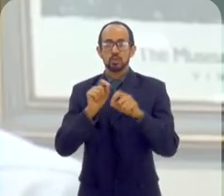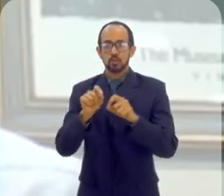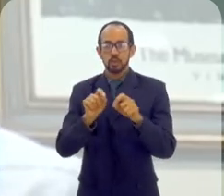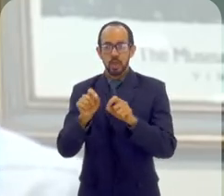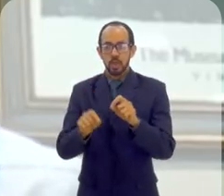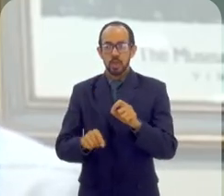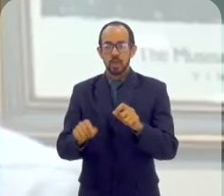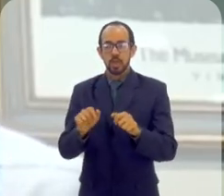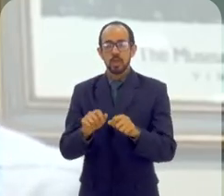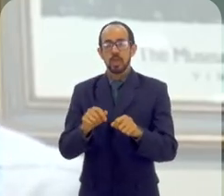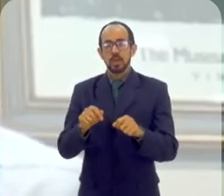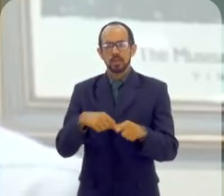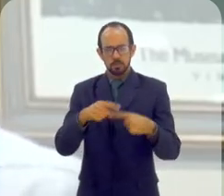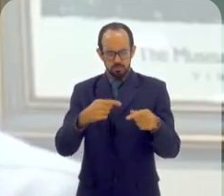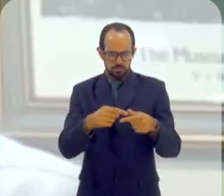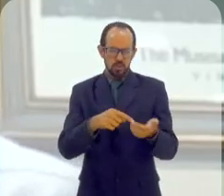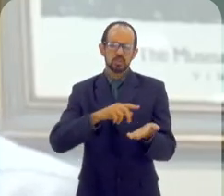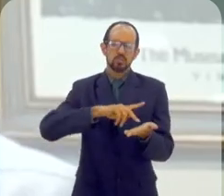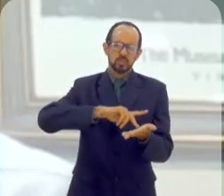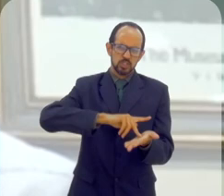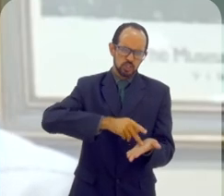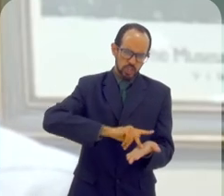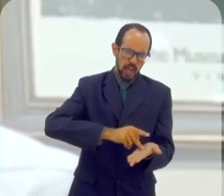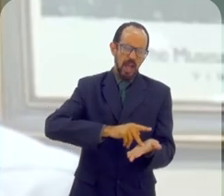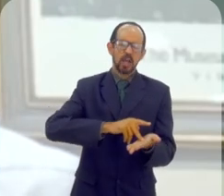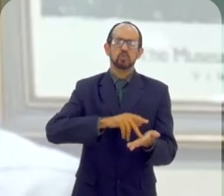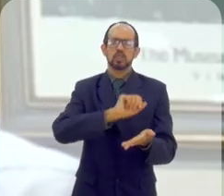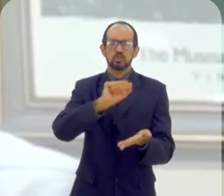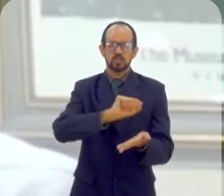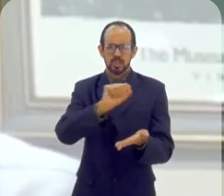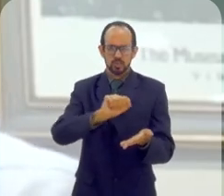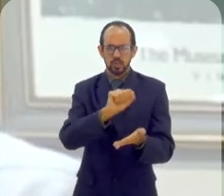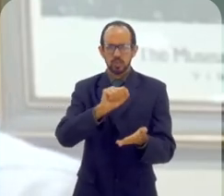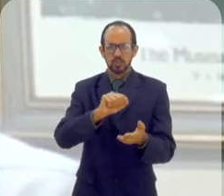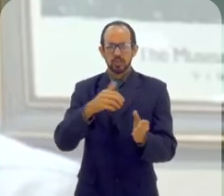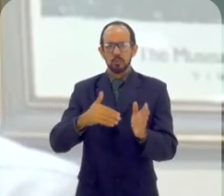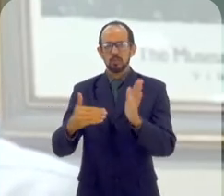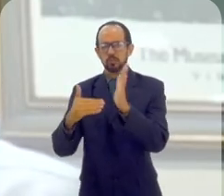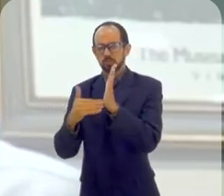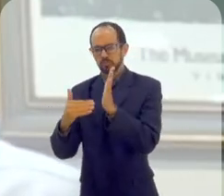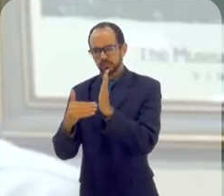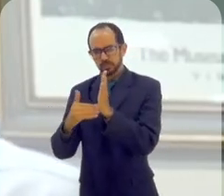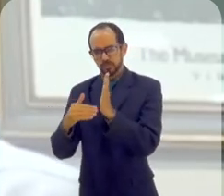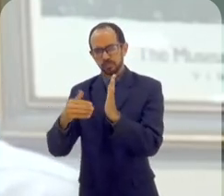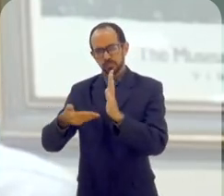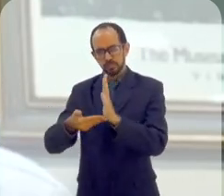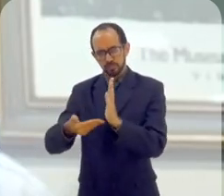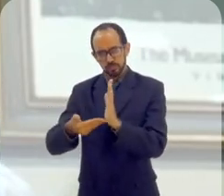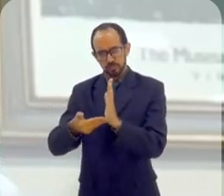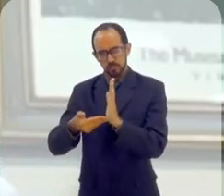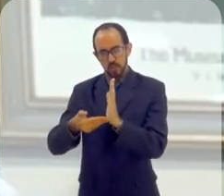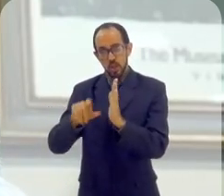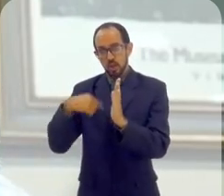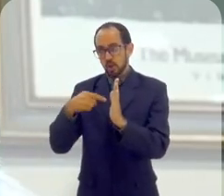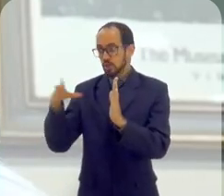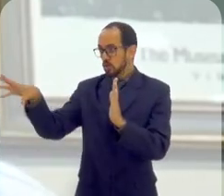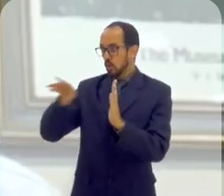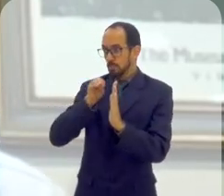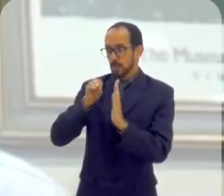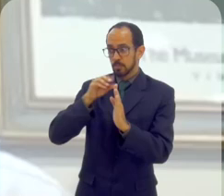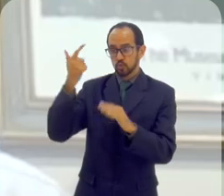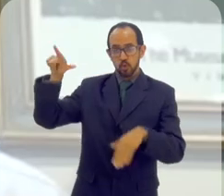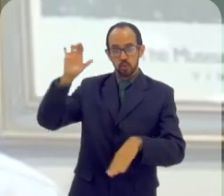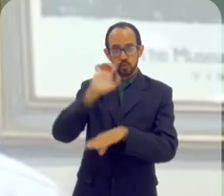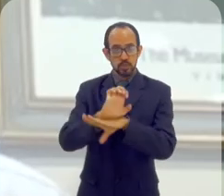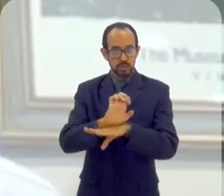depois que ele a convalidação de sentir fiscais que passou pelo congresso nacional nós simplesmente colamos os estados vizinhos